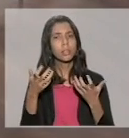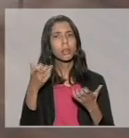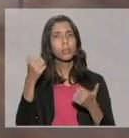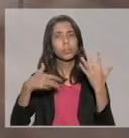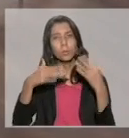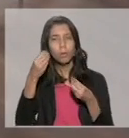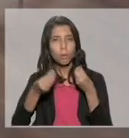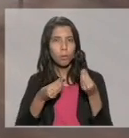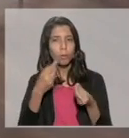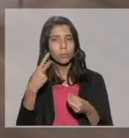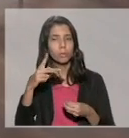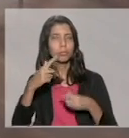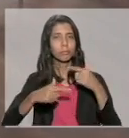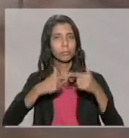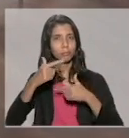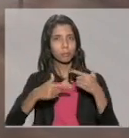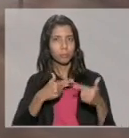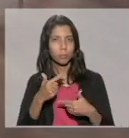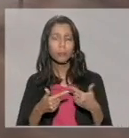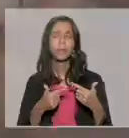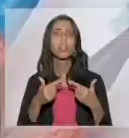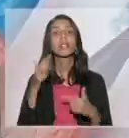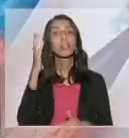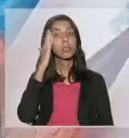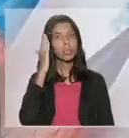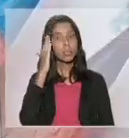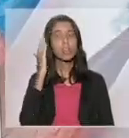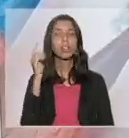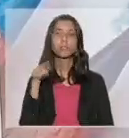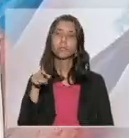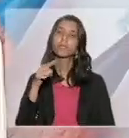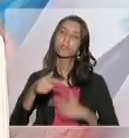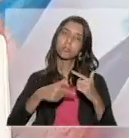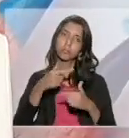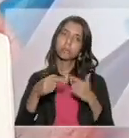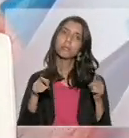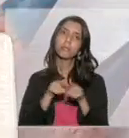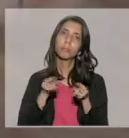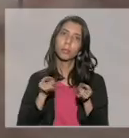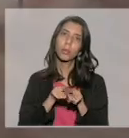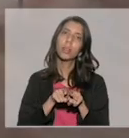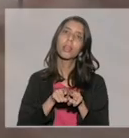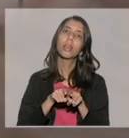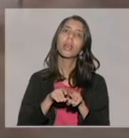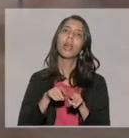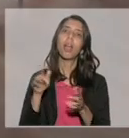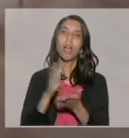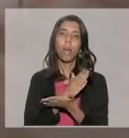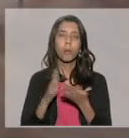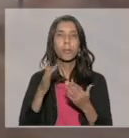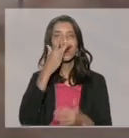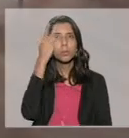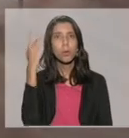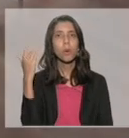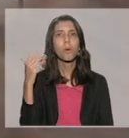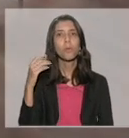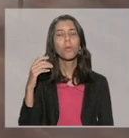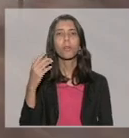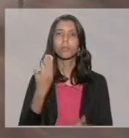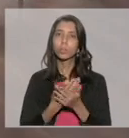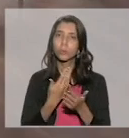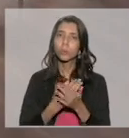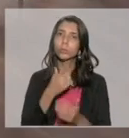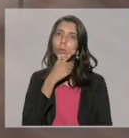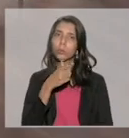que você falasse um pouquinho desse trabalho. Eu sei que vocês têm trabalho também, vocês dão bolsas de estudos para as